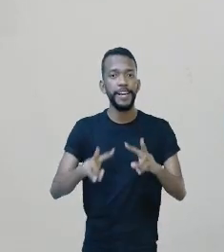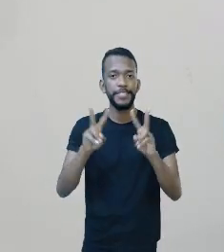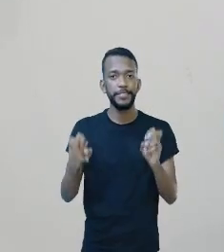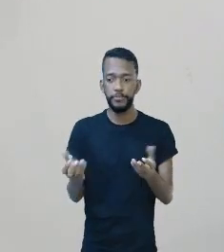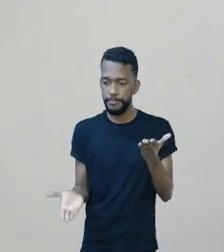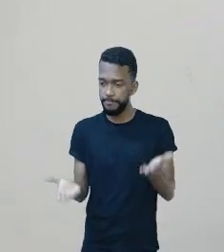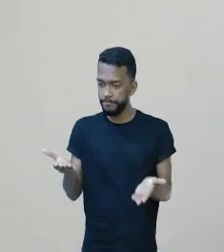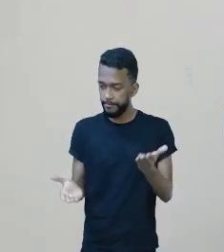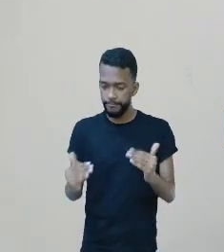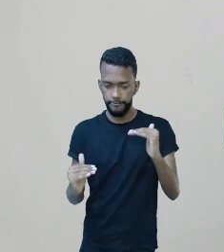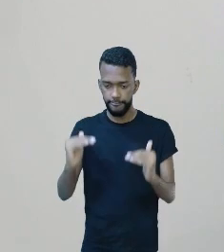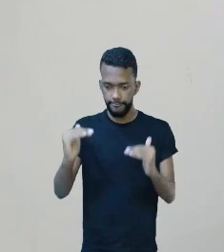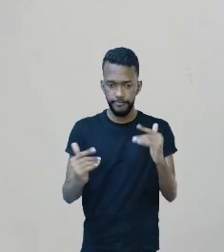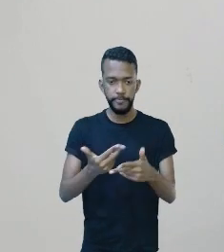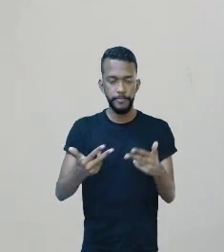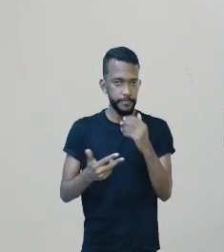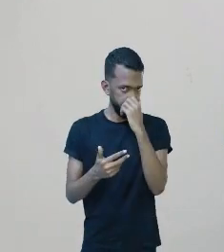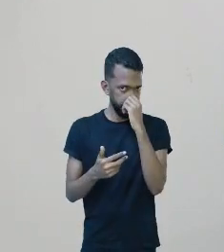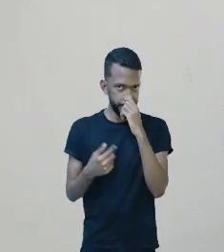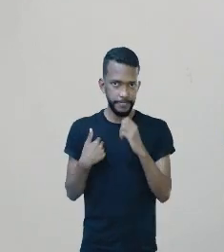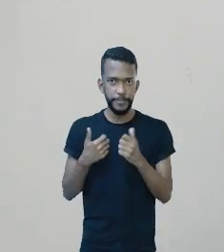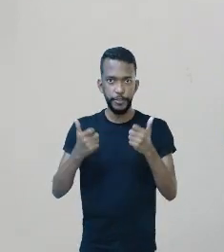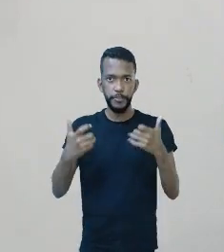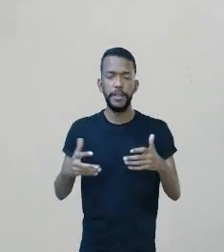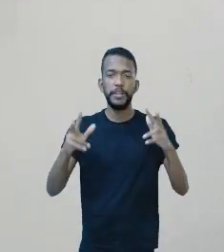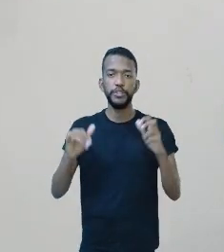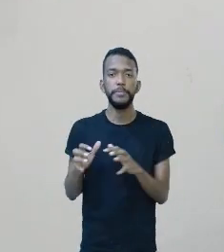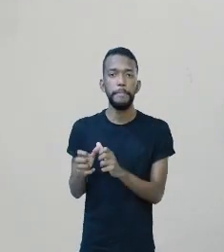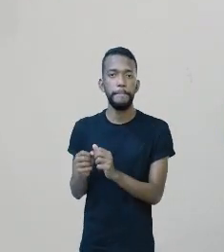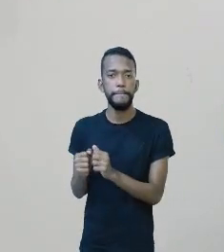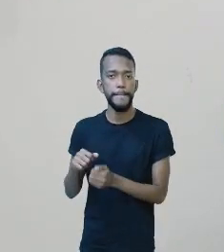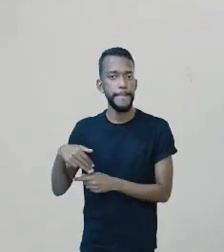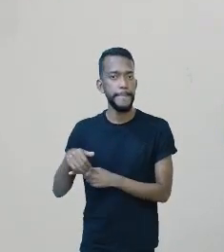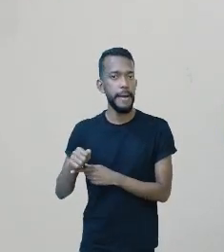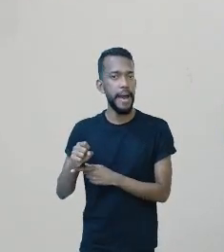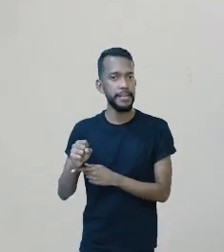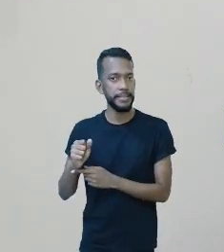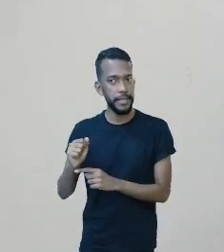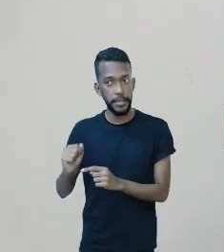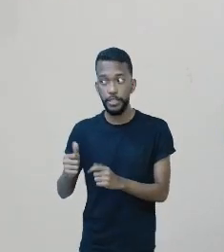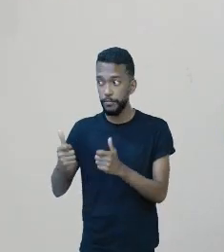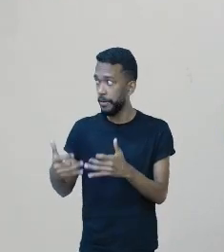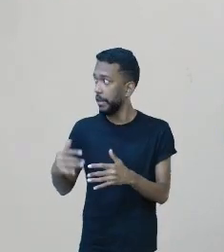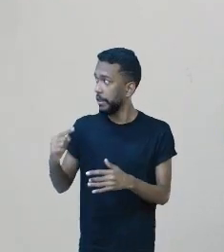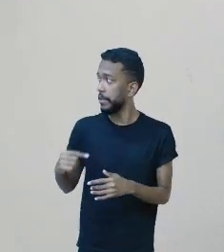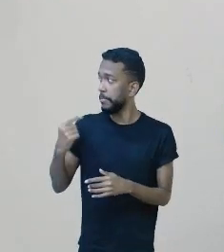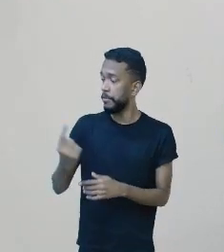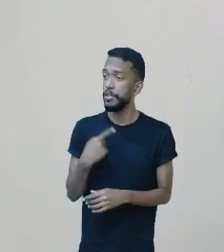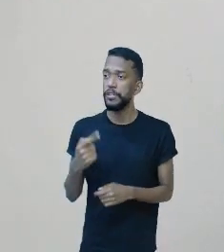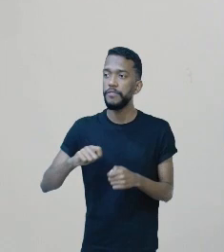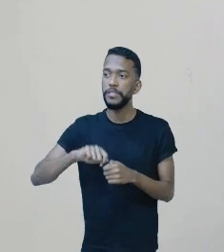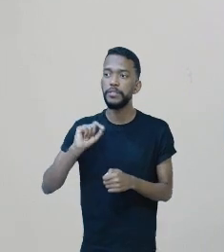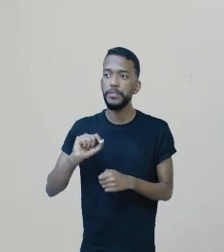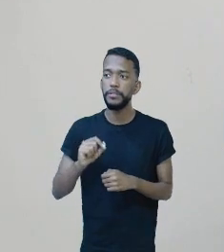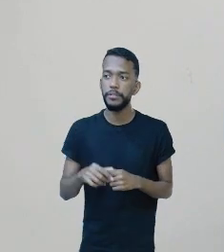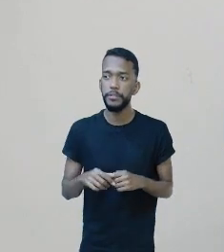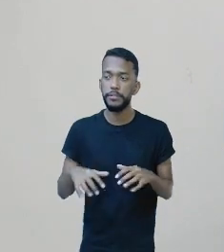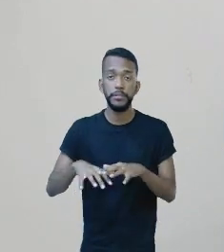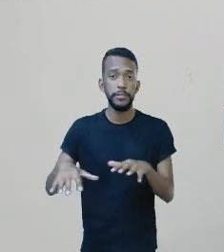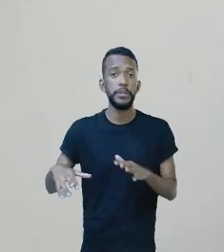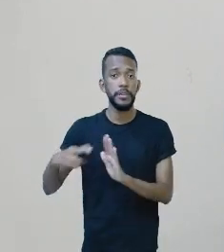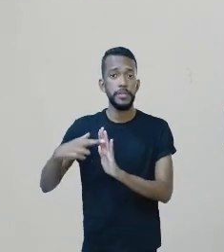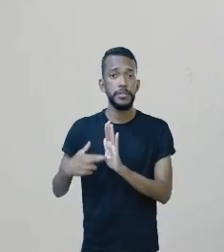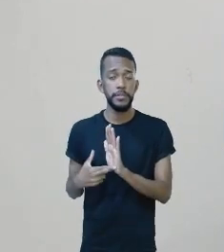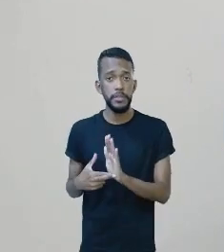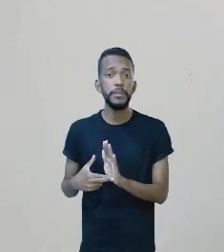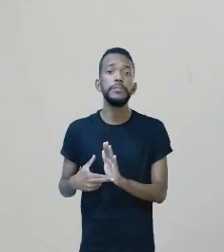eu entrar necessariamente na grandeza massa e a gente fazer a nossa